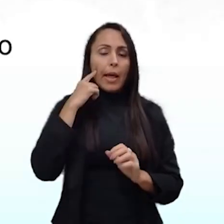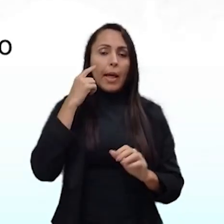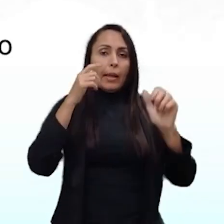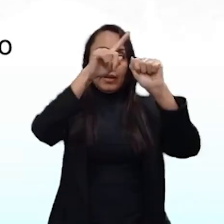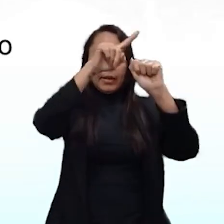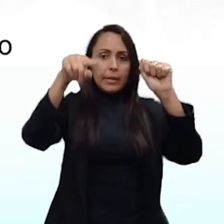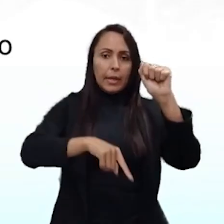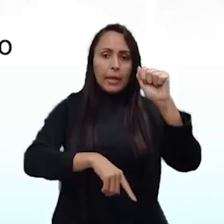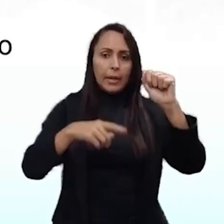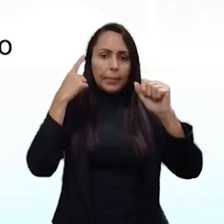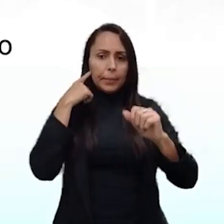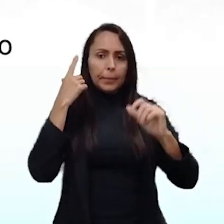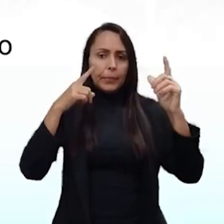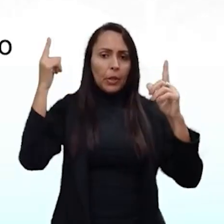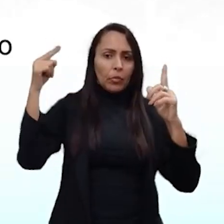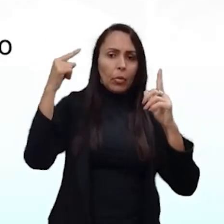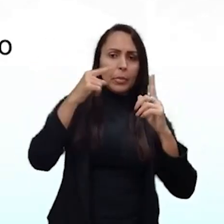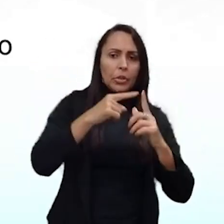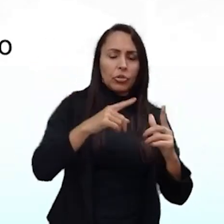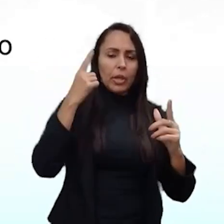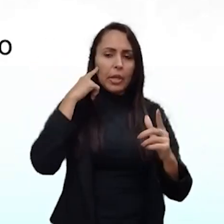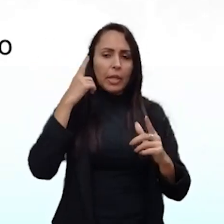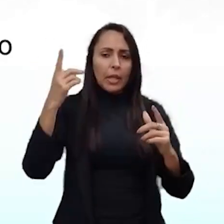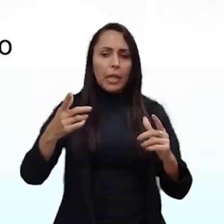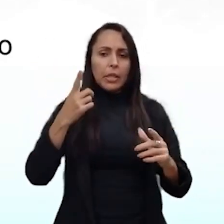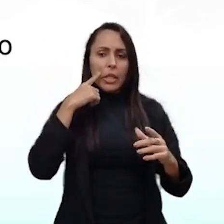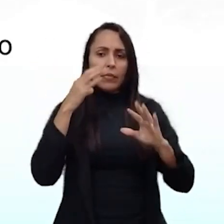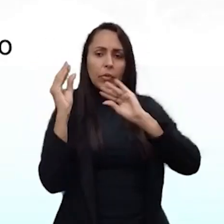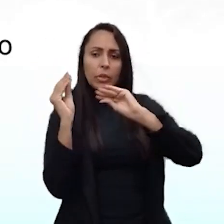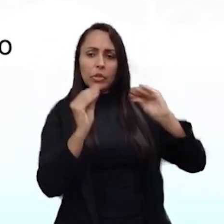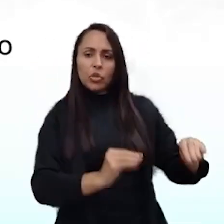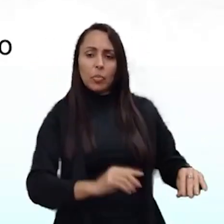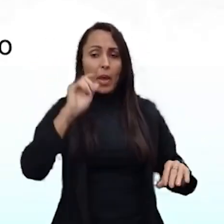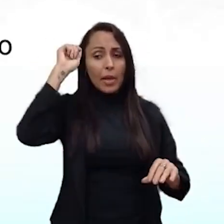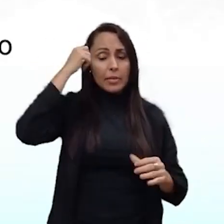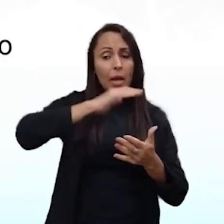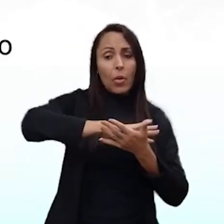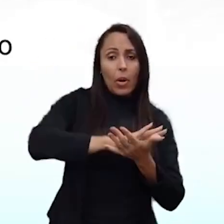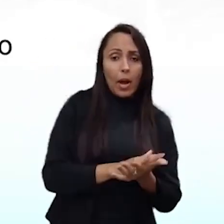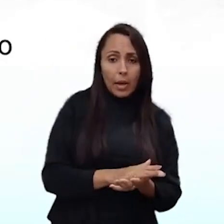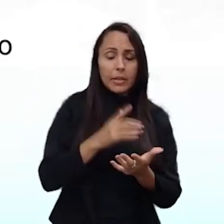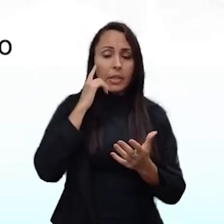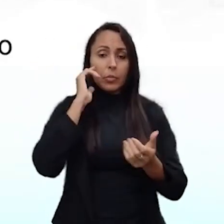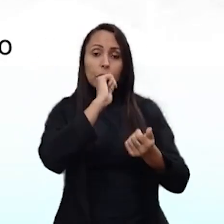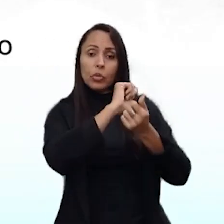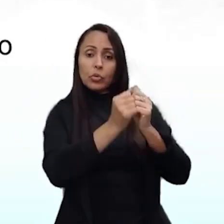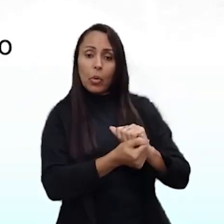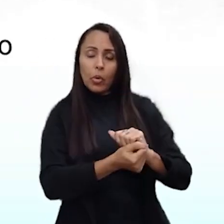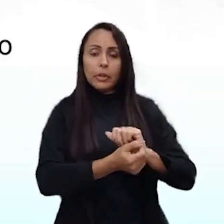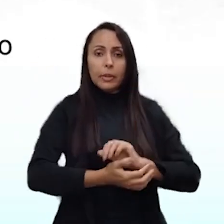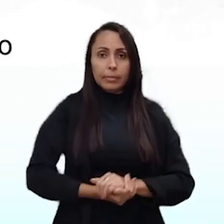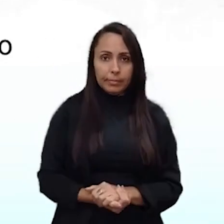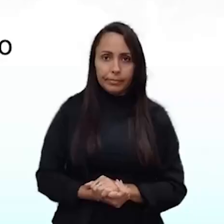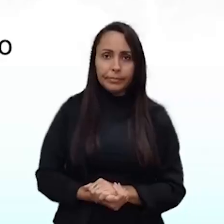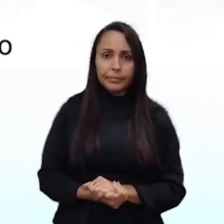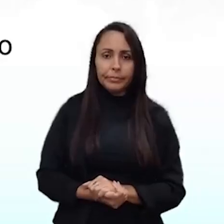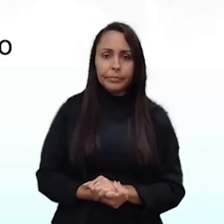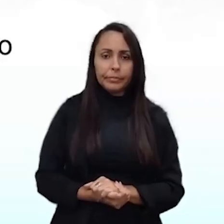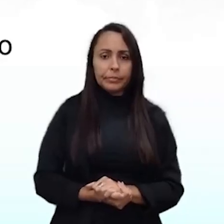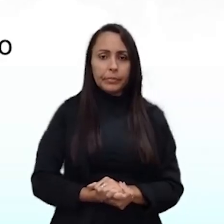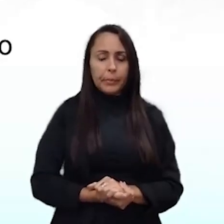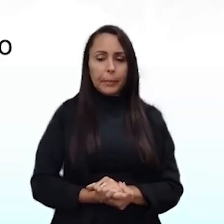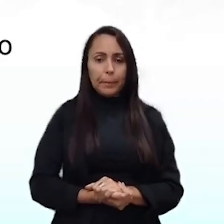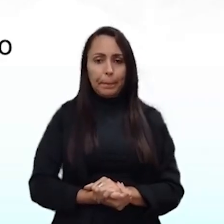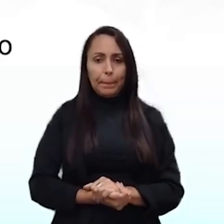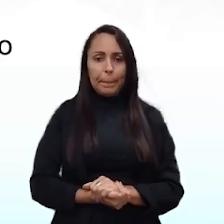A. Intuito de combater e remover o racismo no esporte. O cartão, ó, intuito de combater e